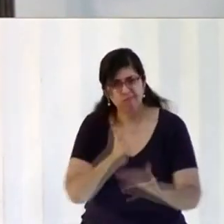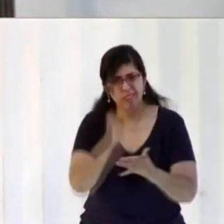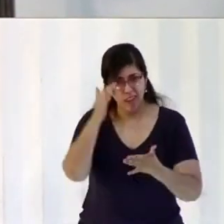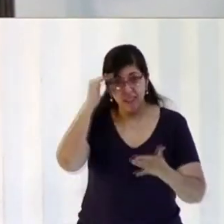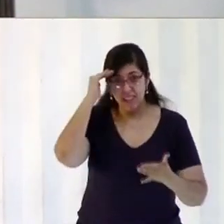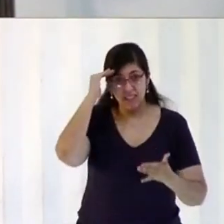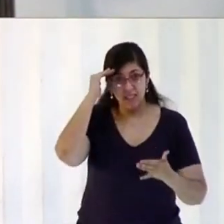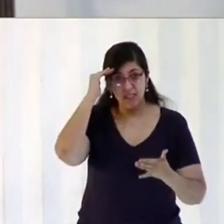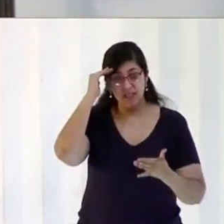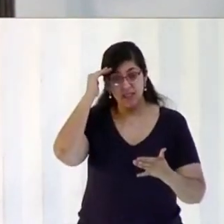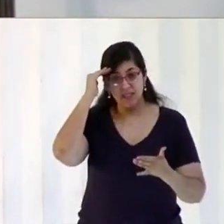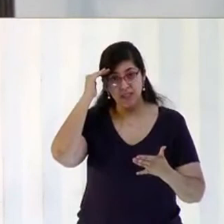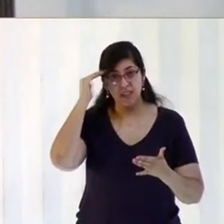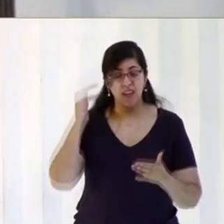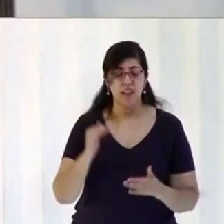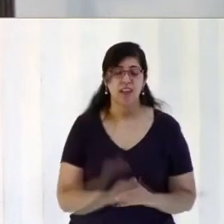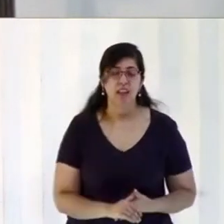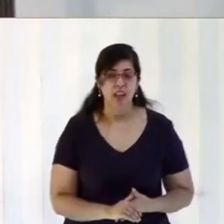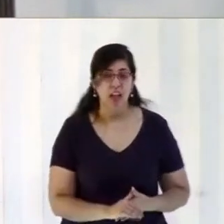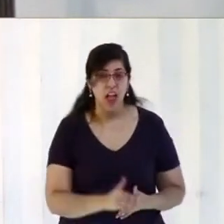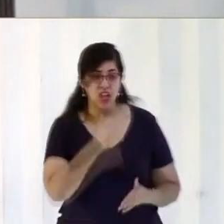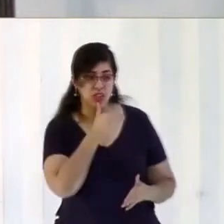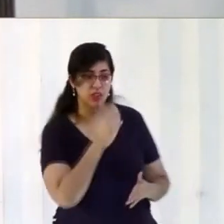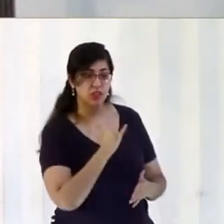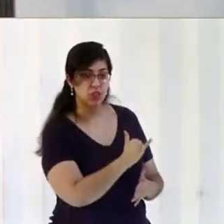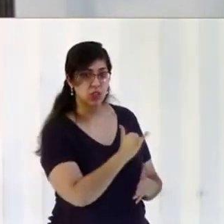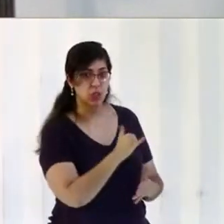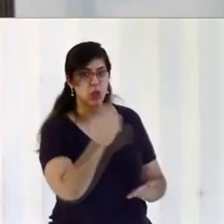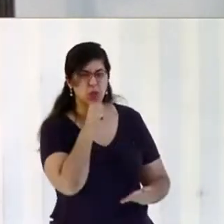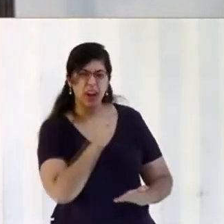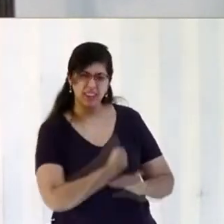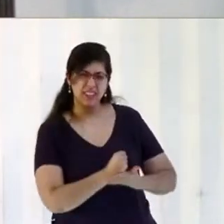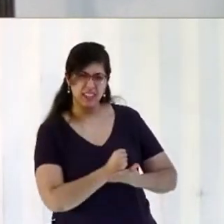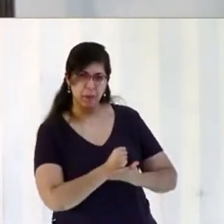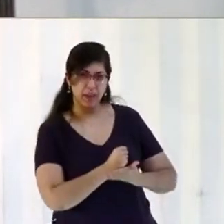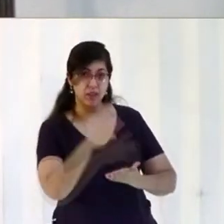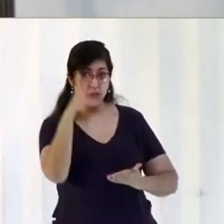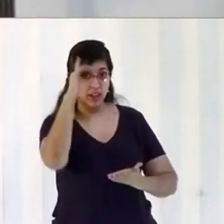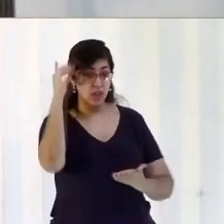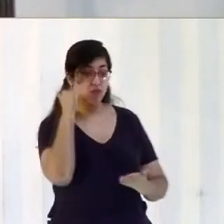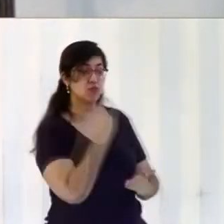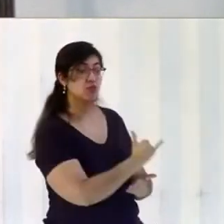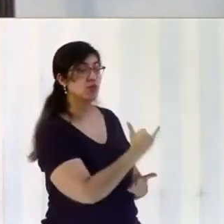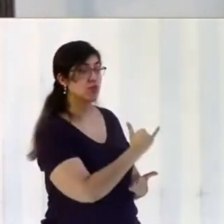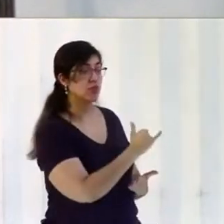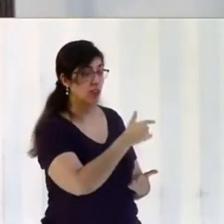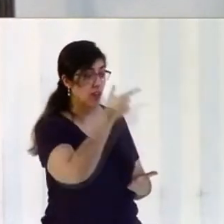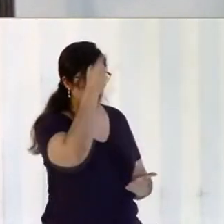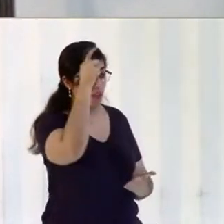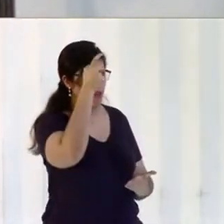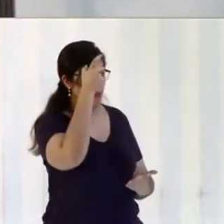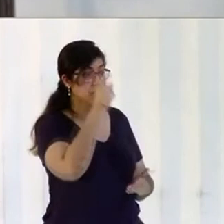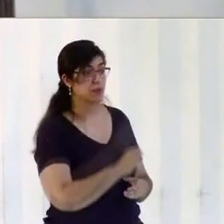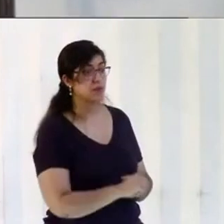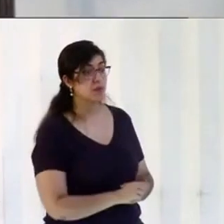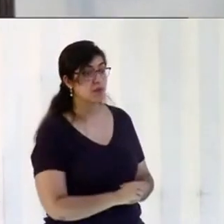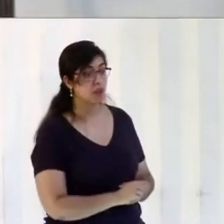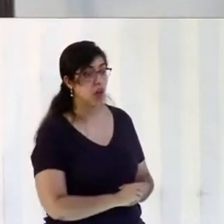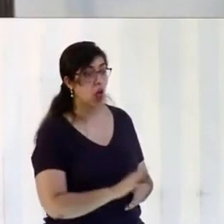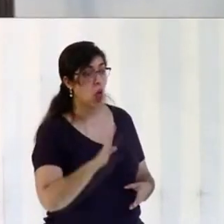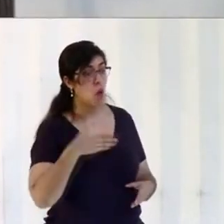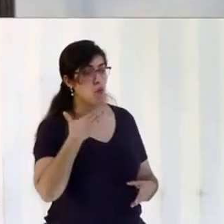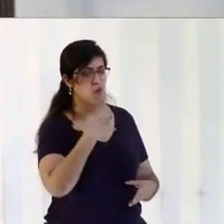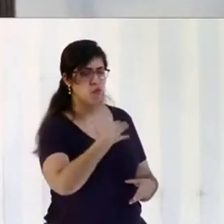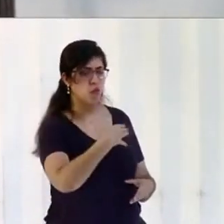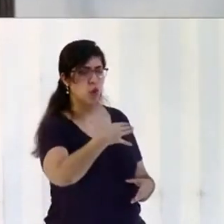quando foi dito a ele, pela boca do próprio Deus, olha, o descendente nascerá e